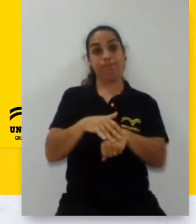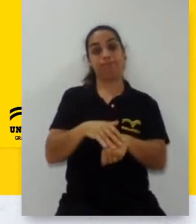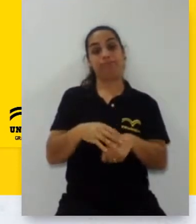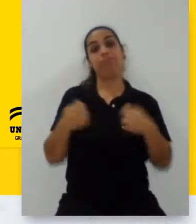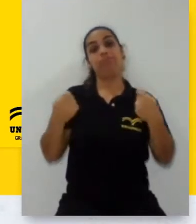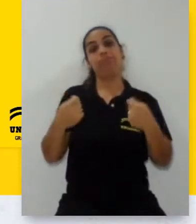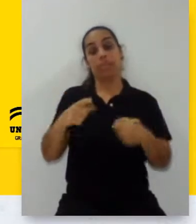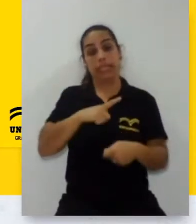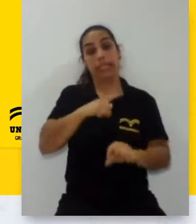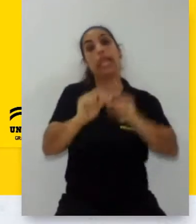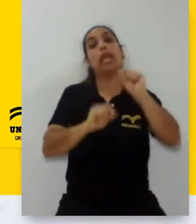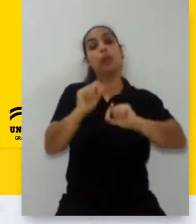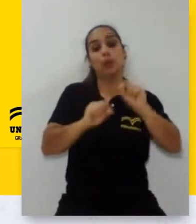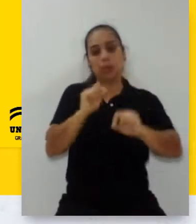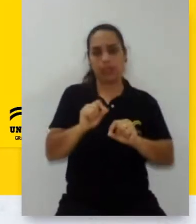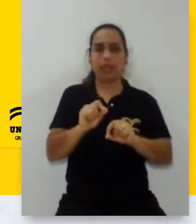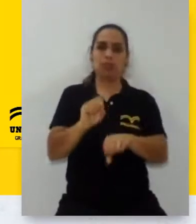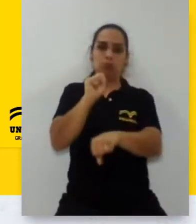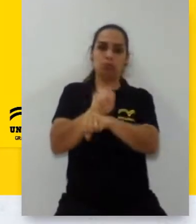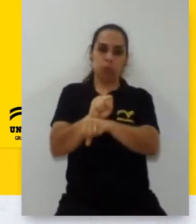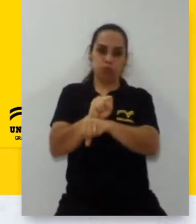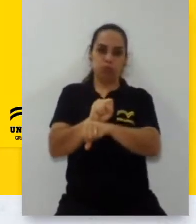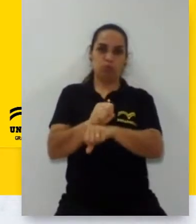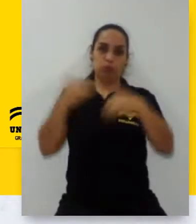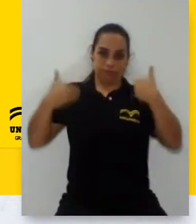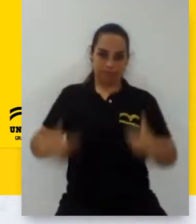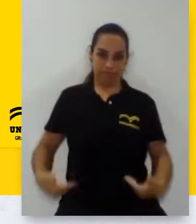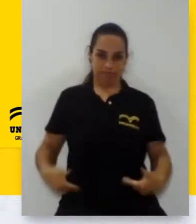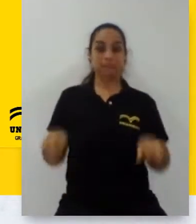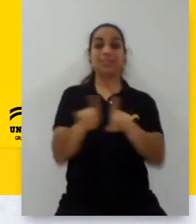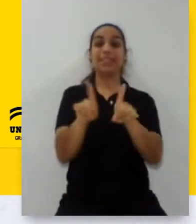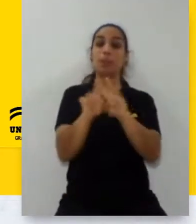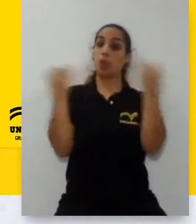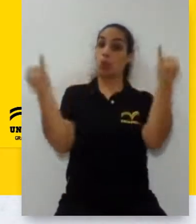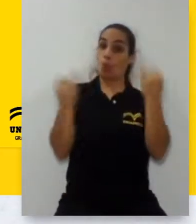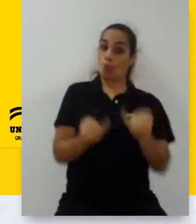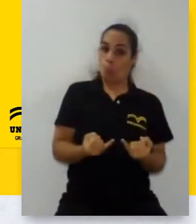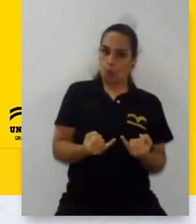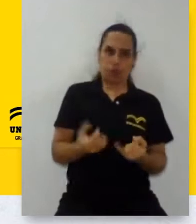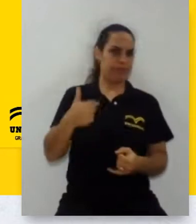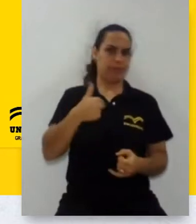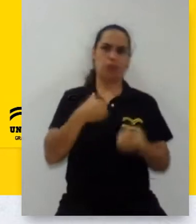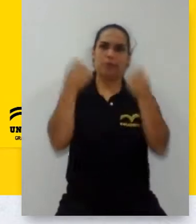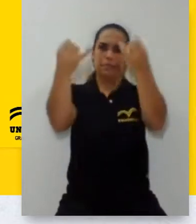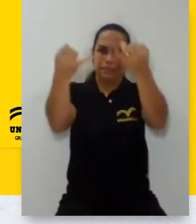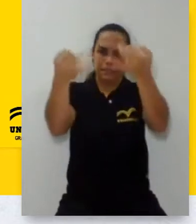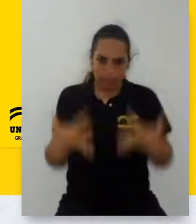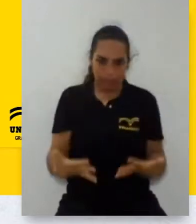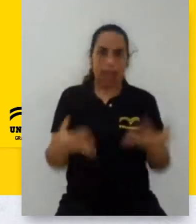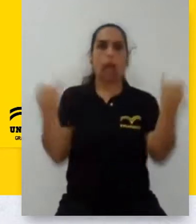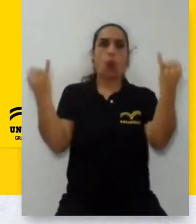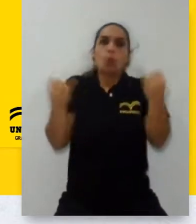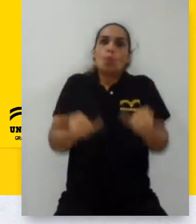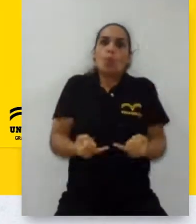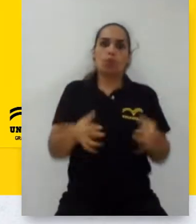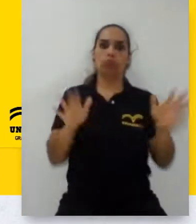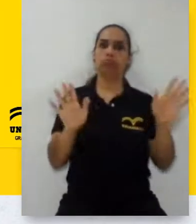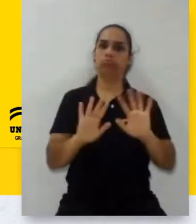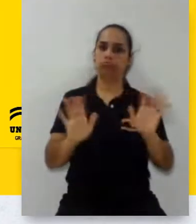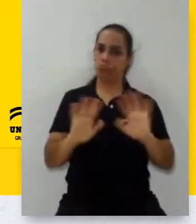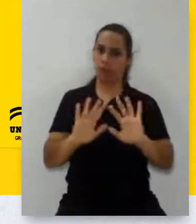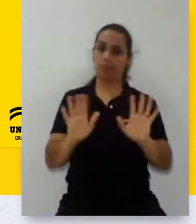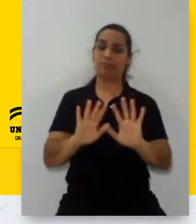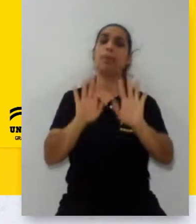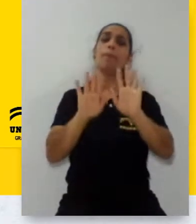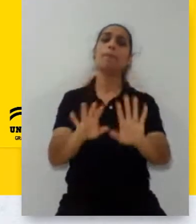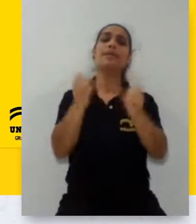dieta. Eu não vou ficar falando de dieta porque não é a minha área de estudo, mas a dieta é muito importante, pessoal. Uma alimentação saudável, comer